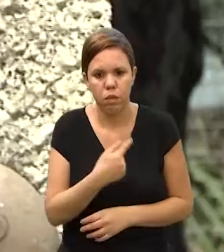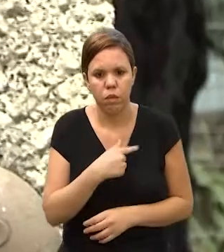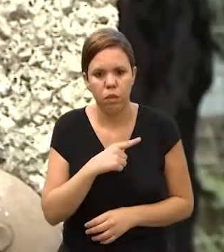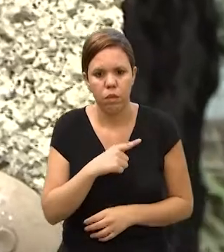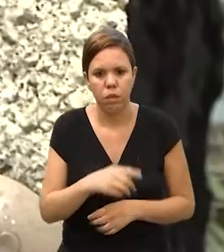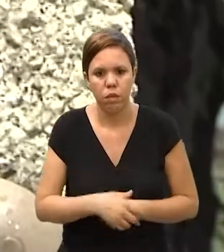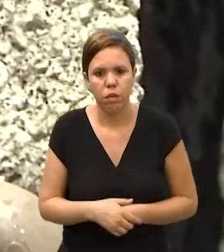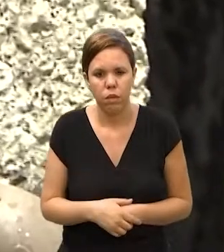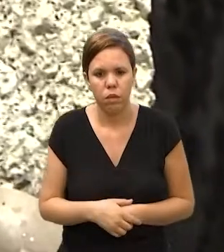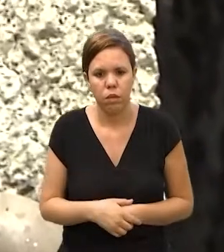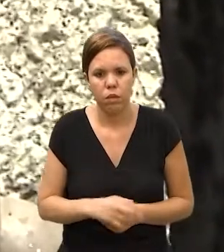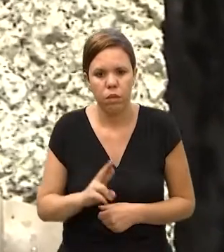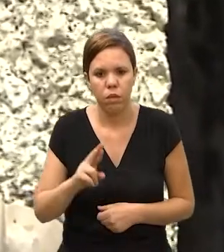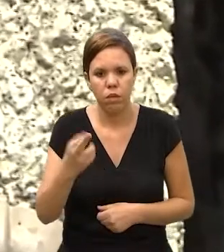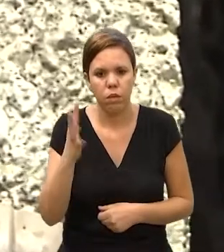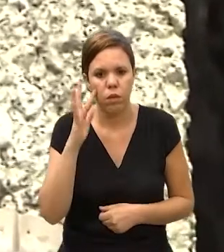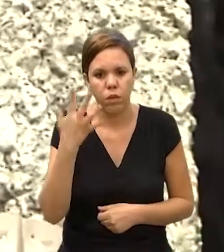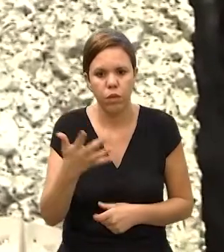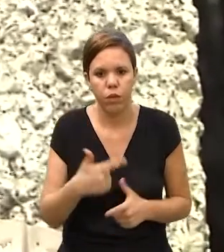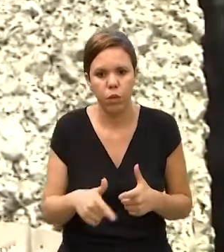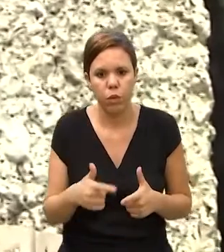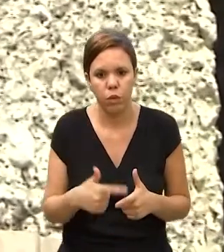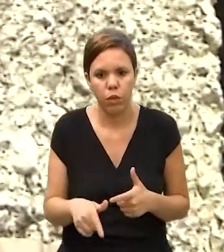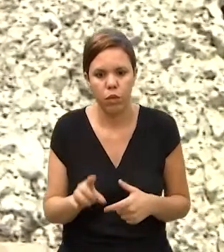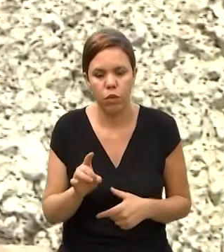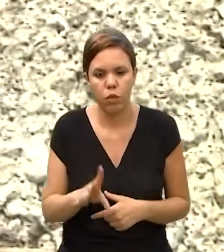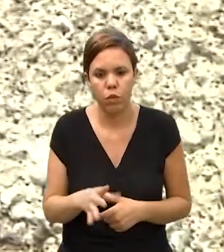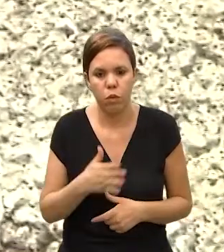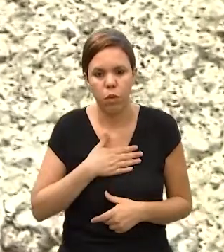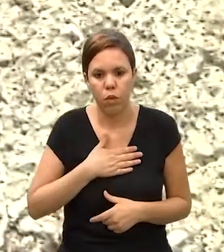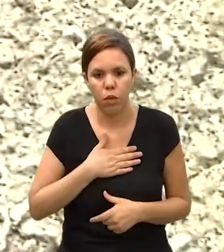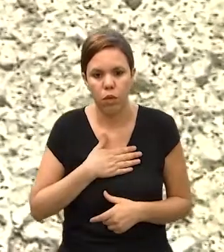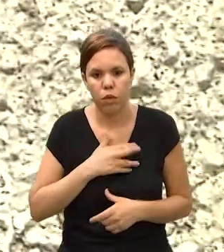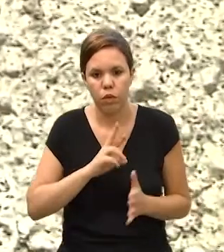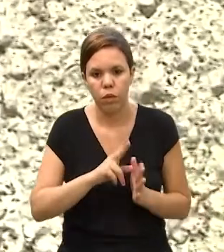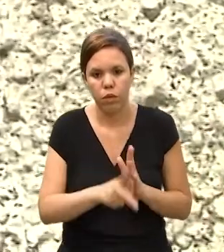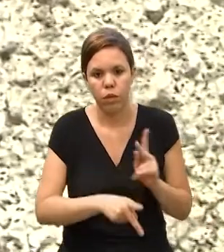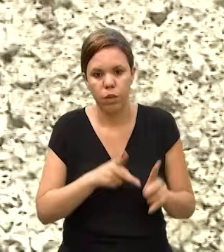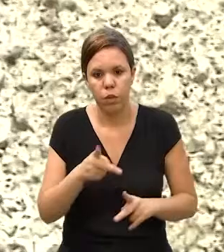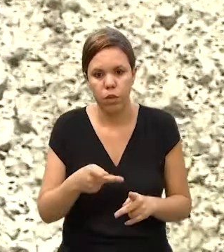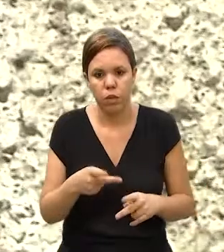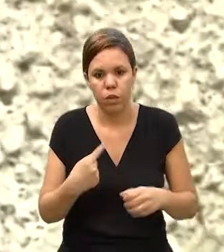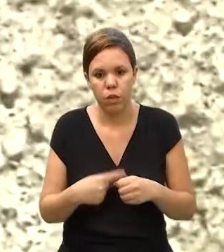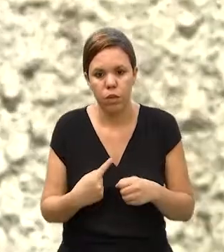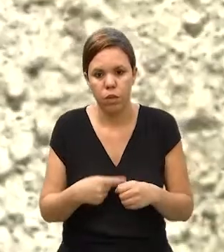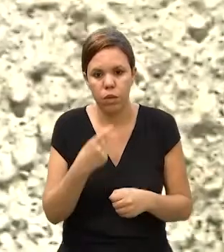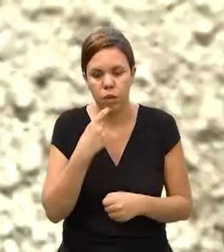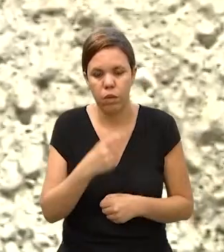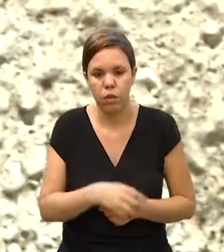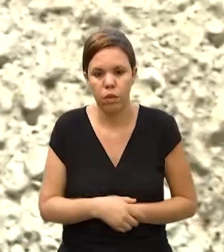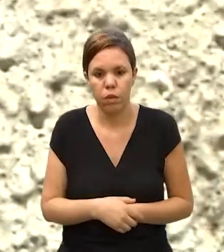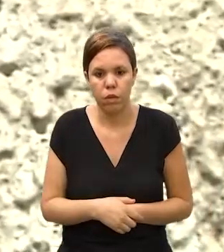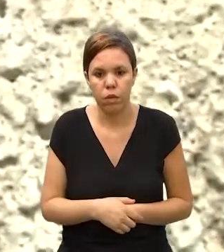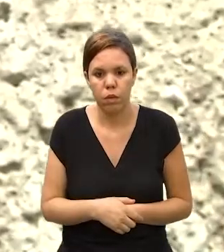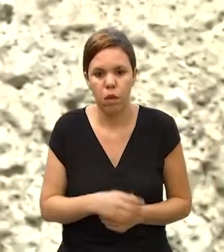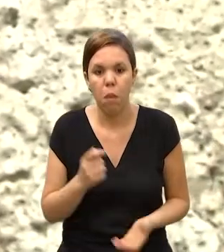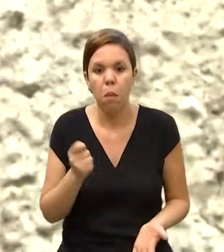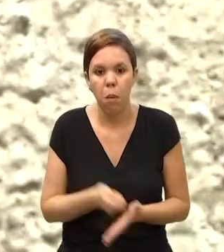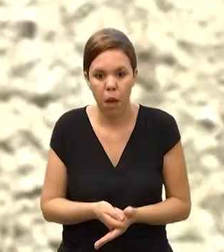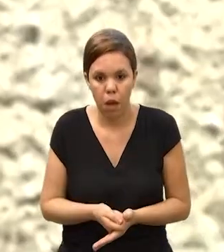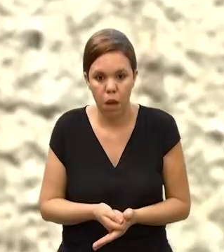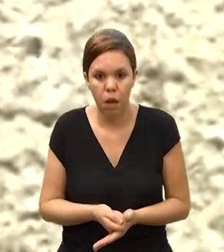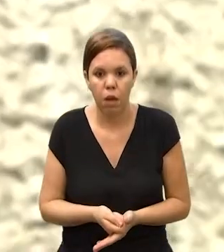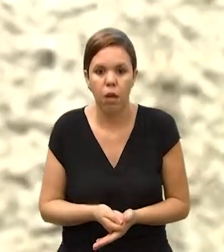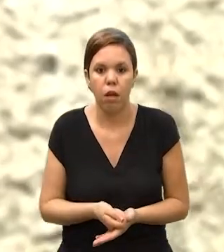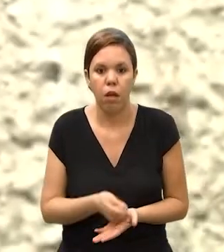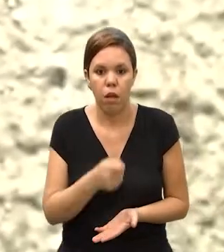aí resolvido esse problema, não só meu, mas como de várias pessoas do município de Campinas que paga-se